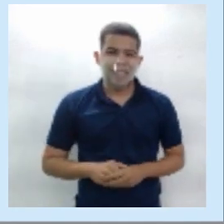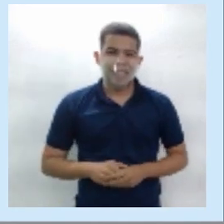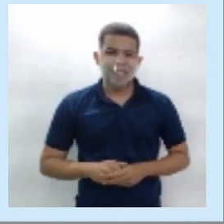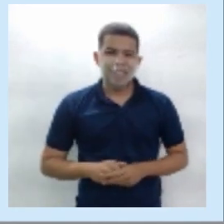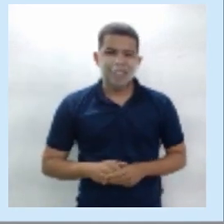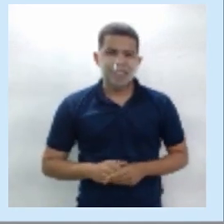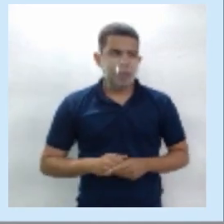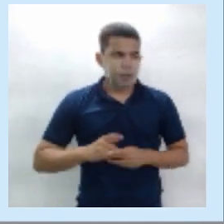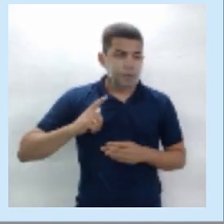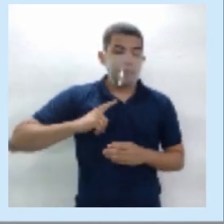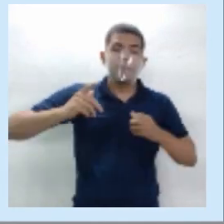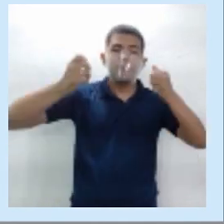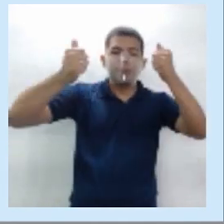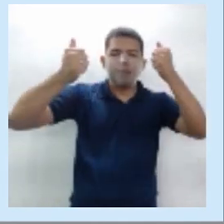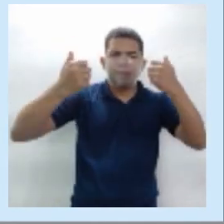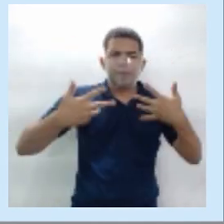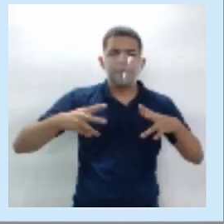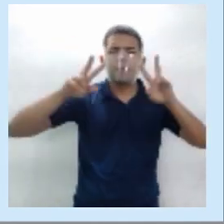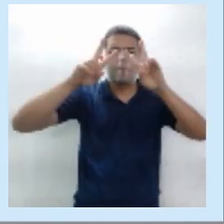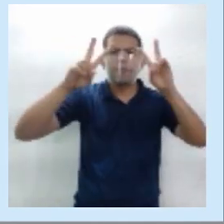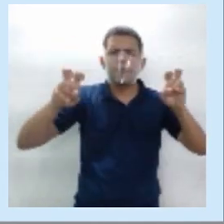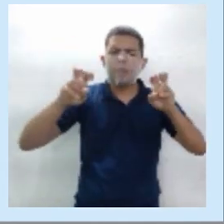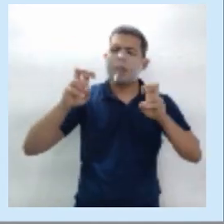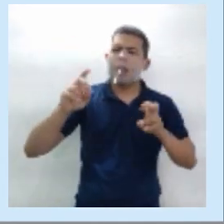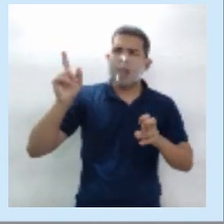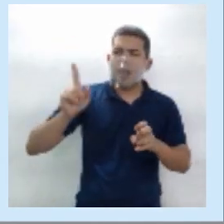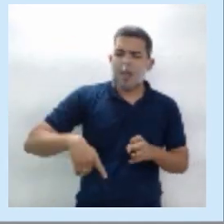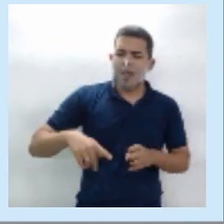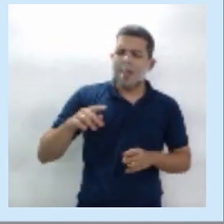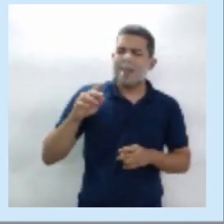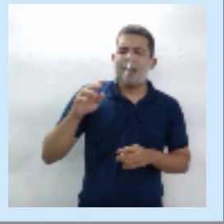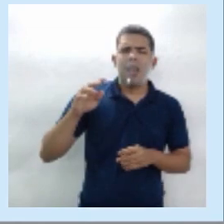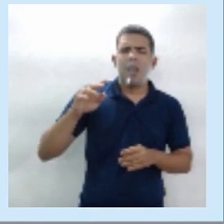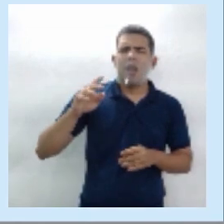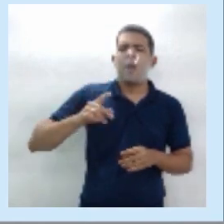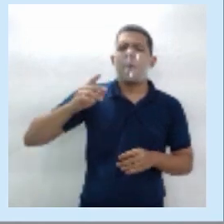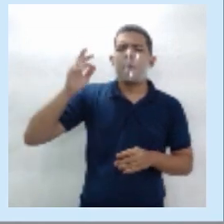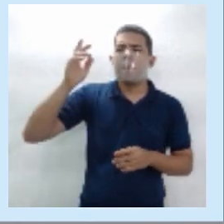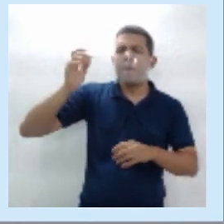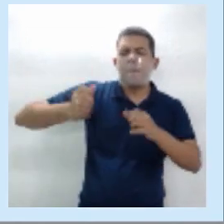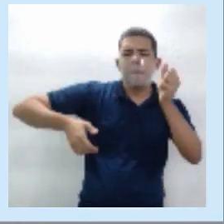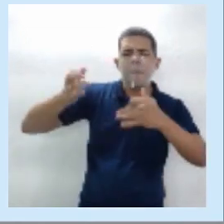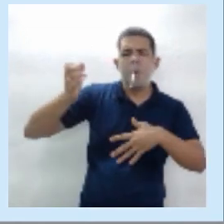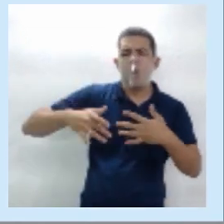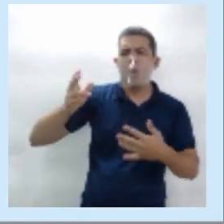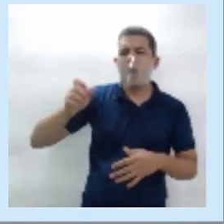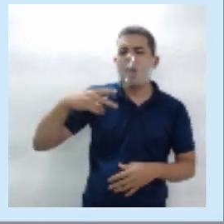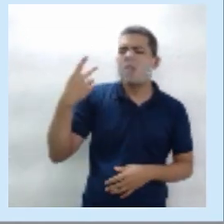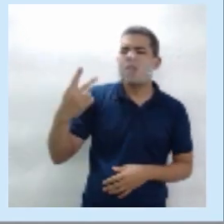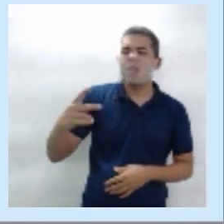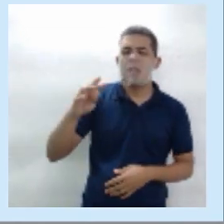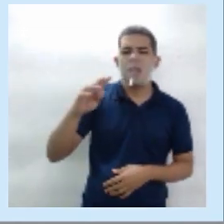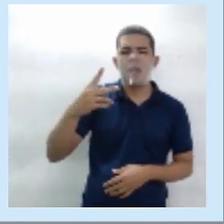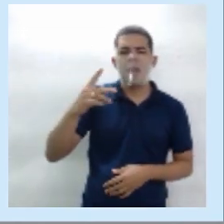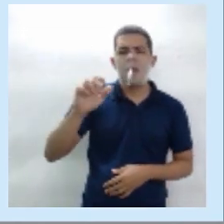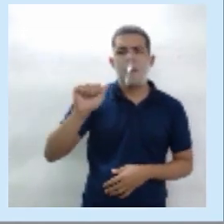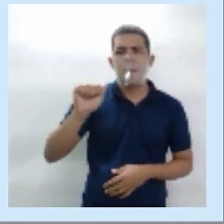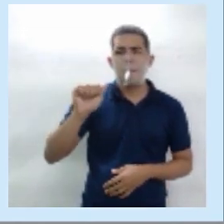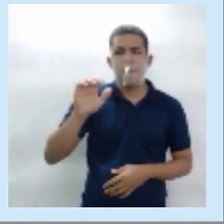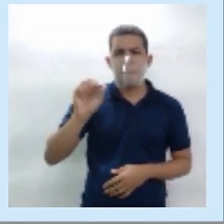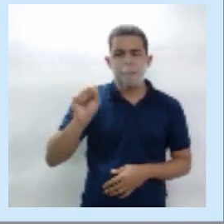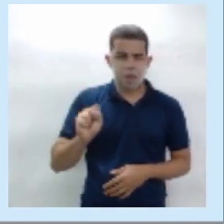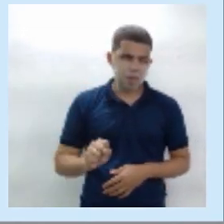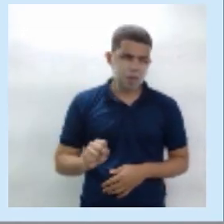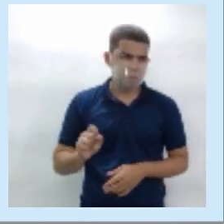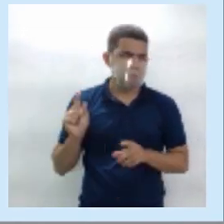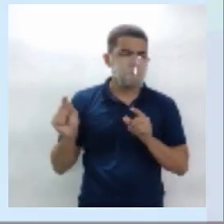se fala da teoria tectônica das placas, o que é a teoria tectônica das placas? Vê lá